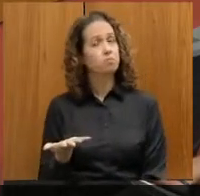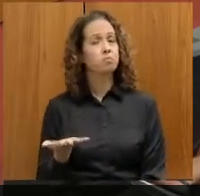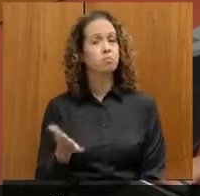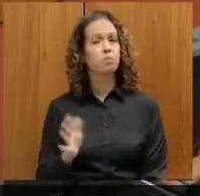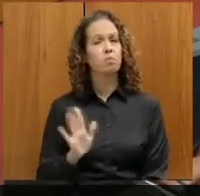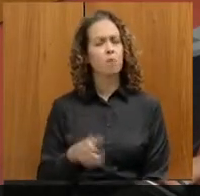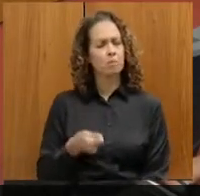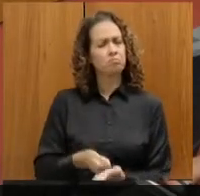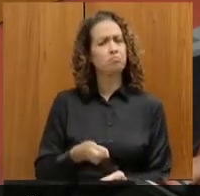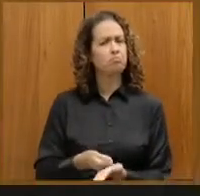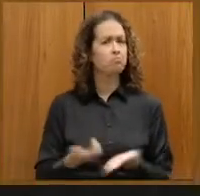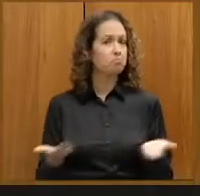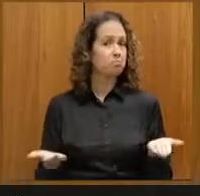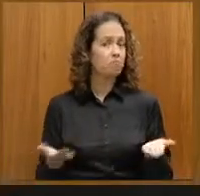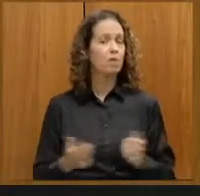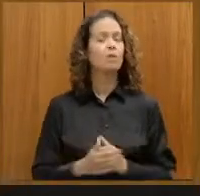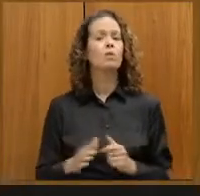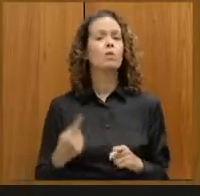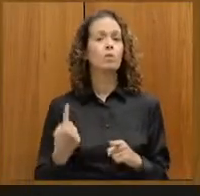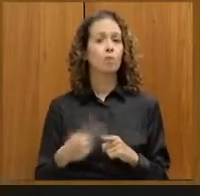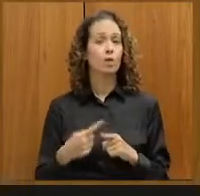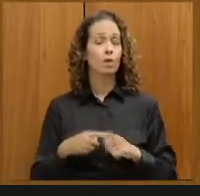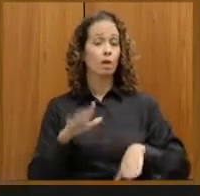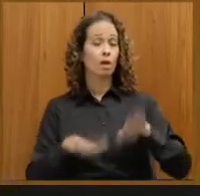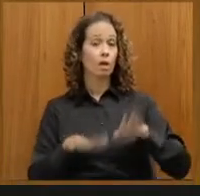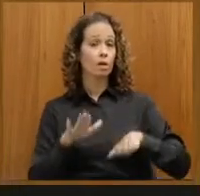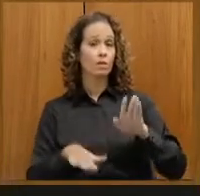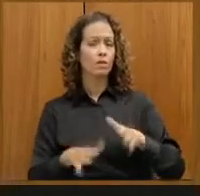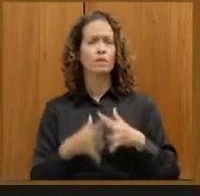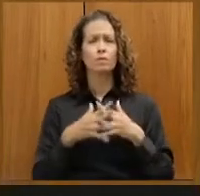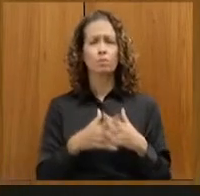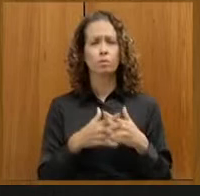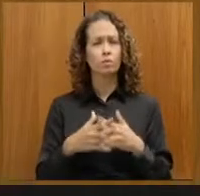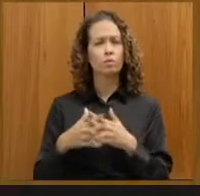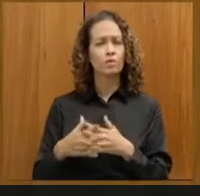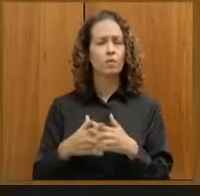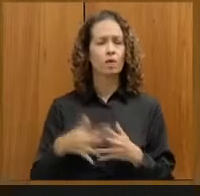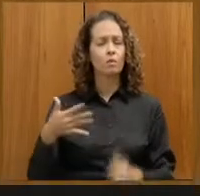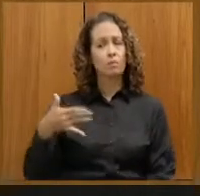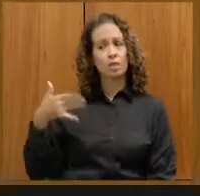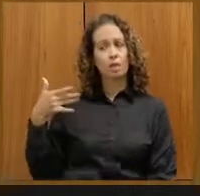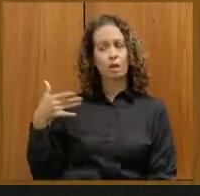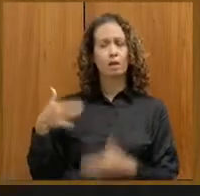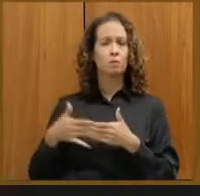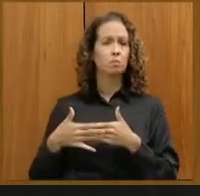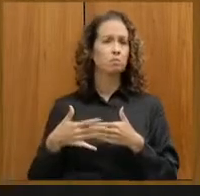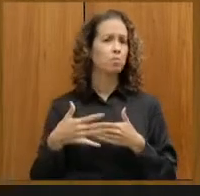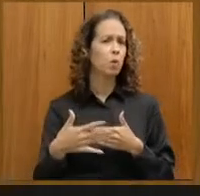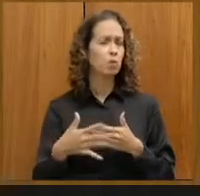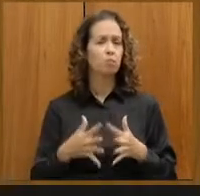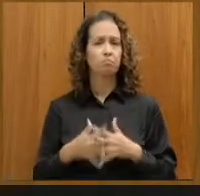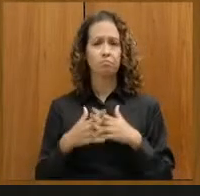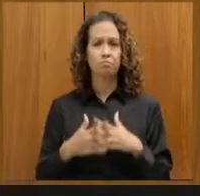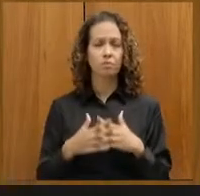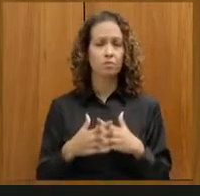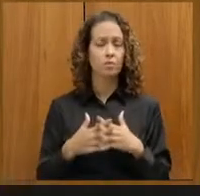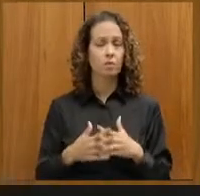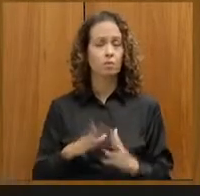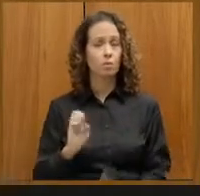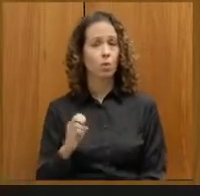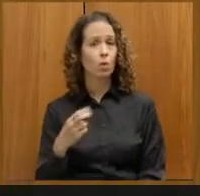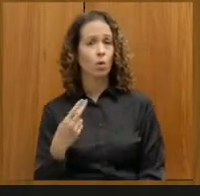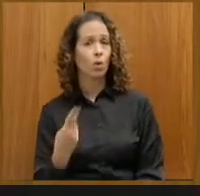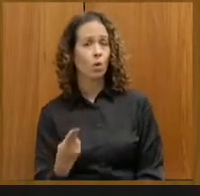mais rigorosas porque muitas vezes há Muita confusão do que era do que é hoje e muitas vezes o que